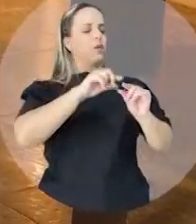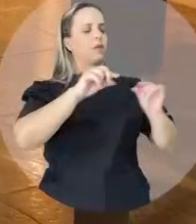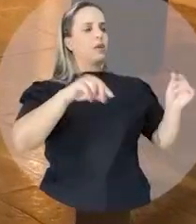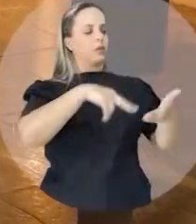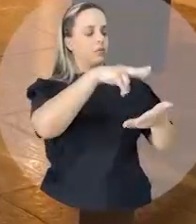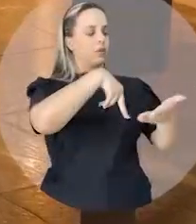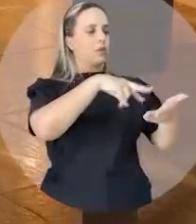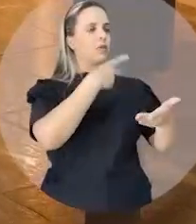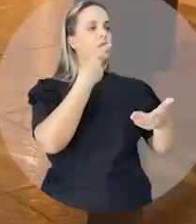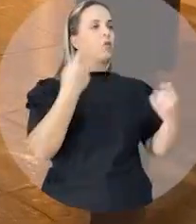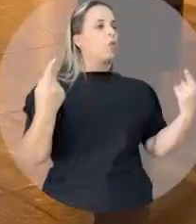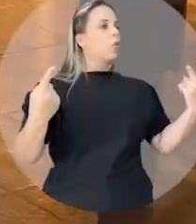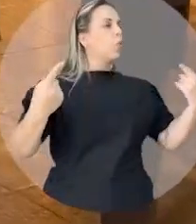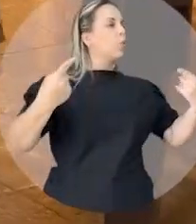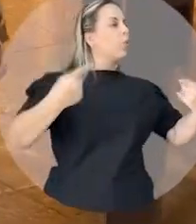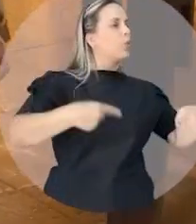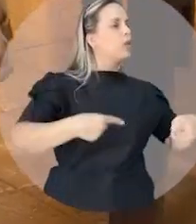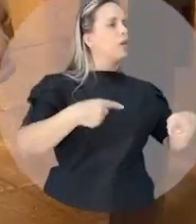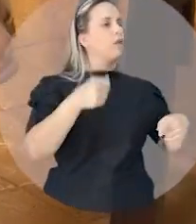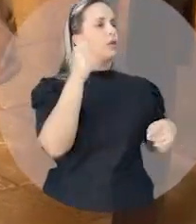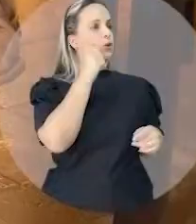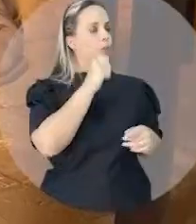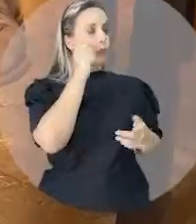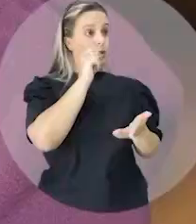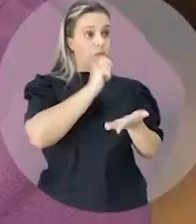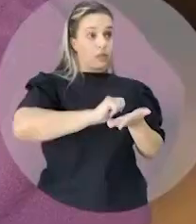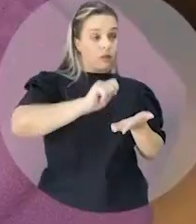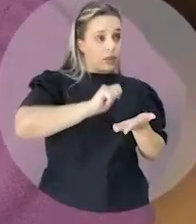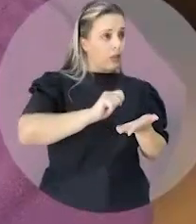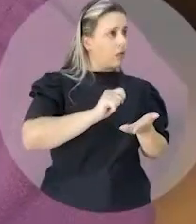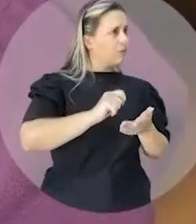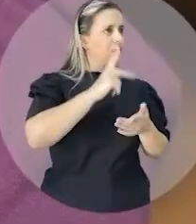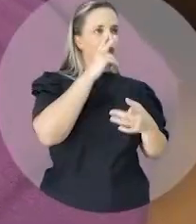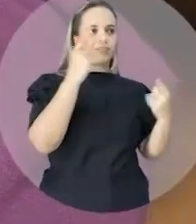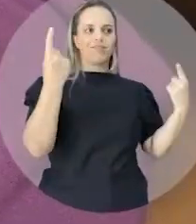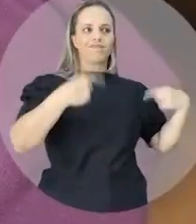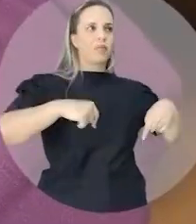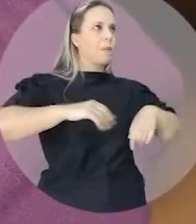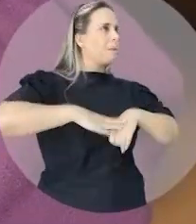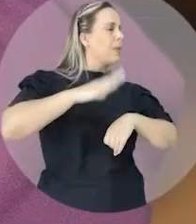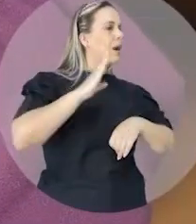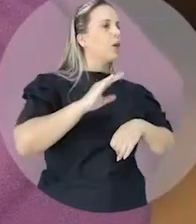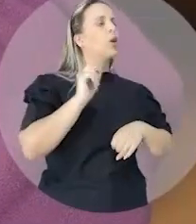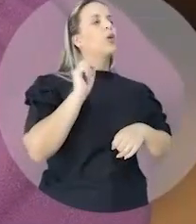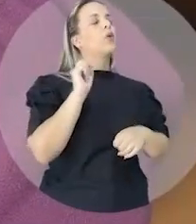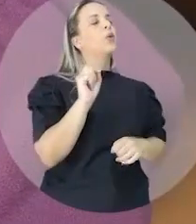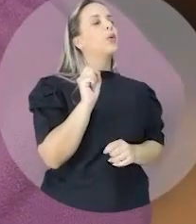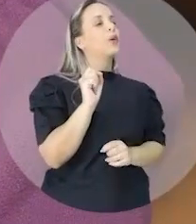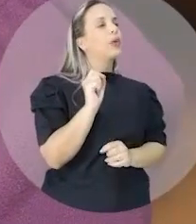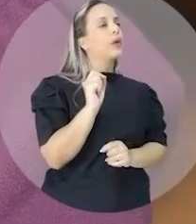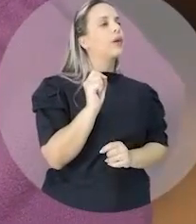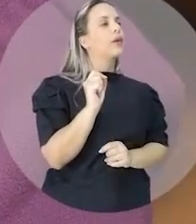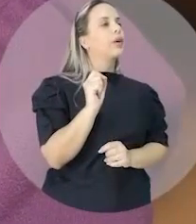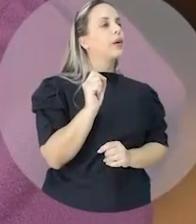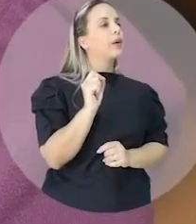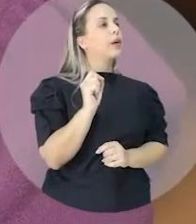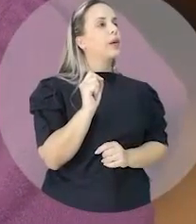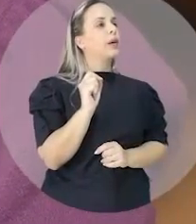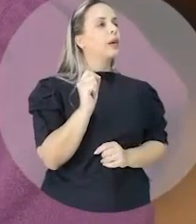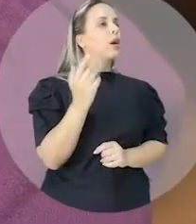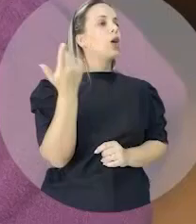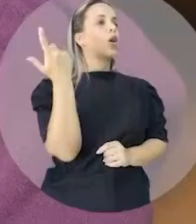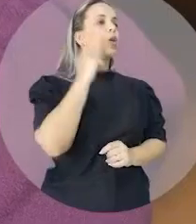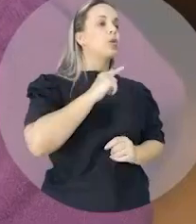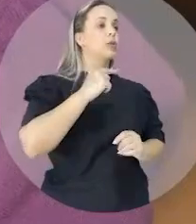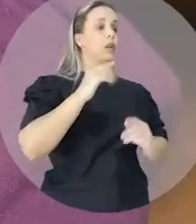dias que falava que o desafio da mulher escritora, o maior desafio, né, são... É administrar